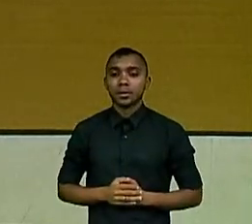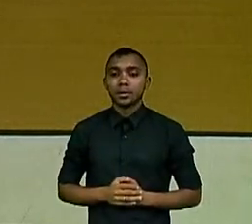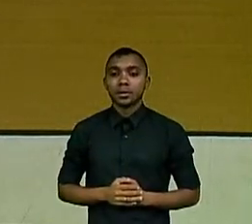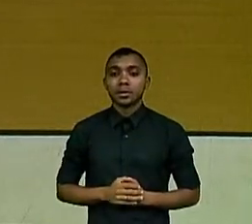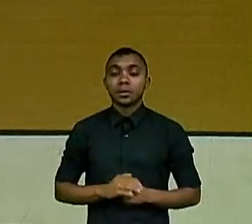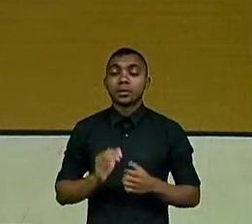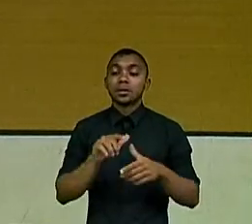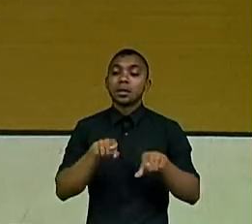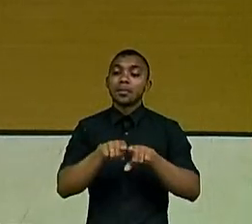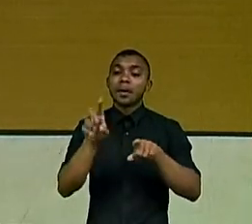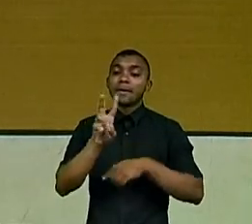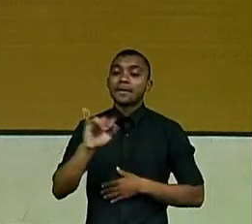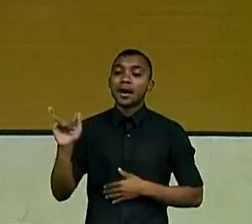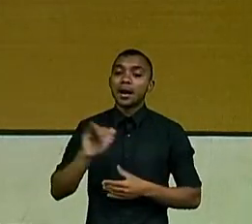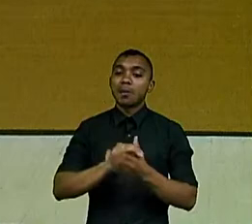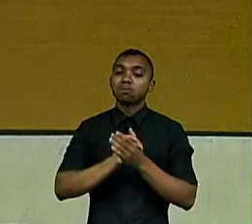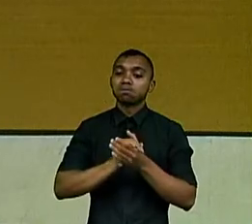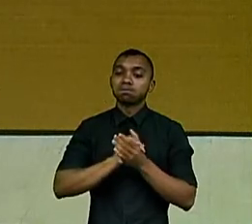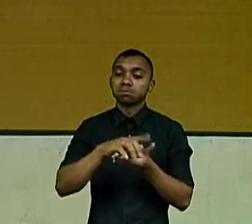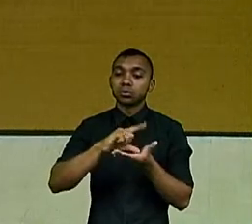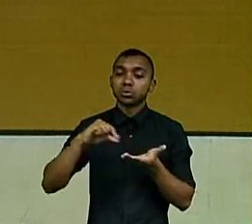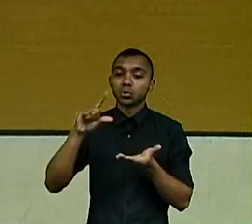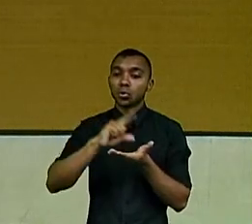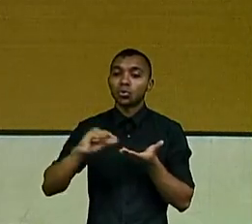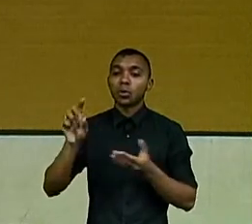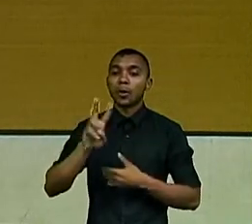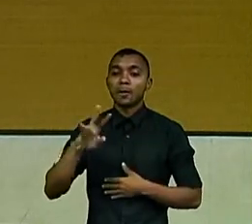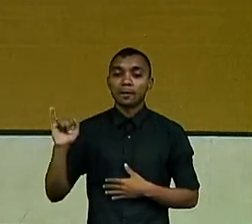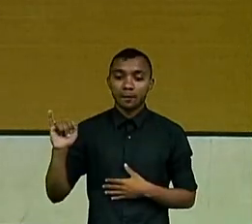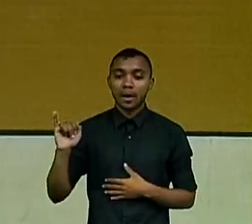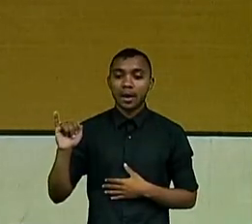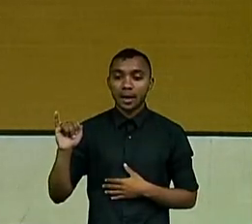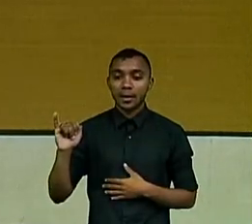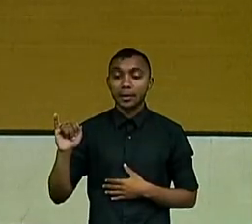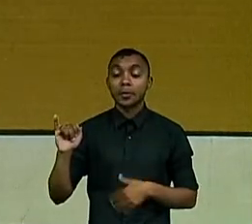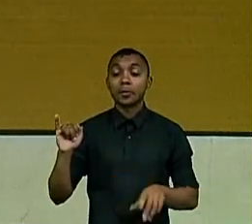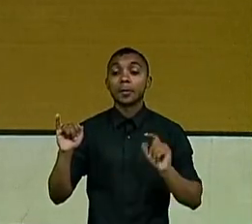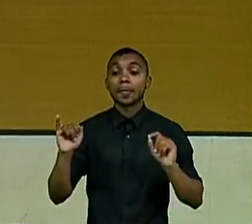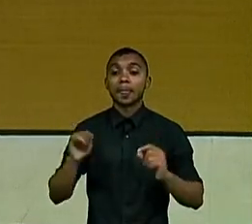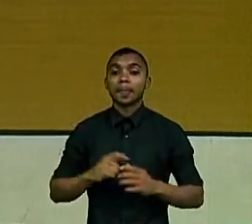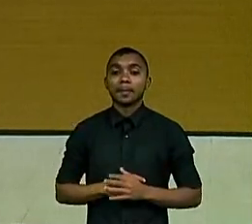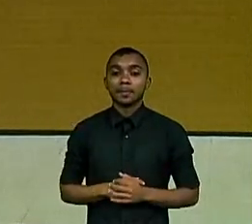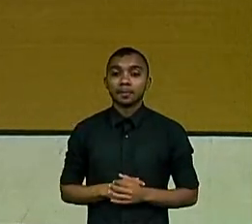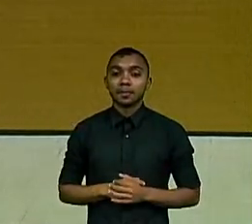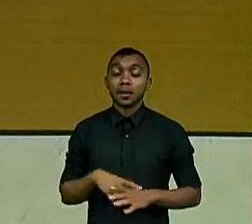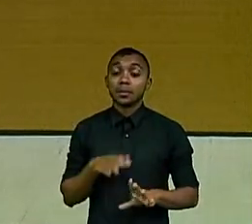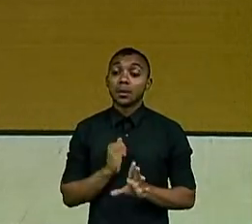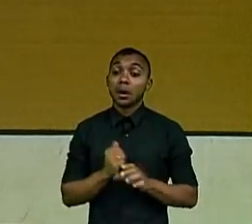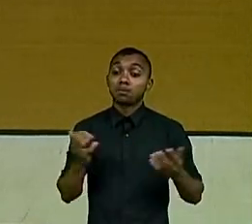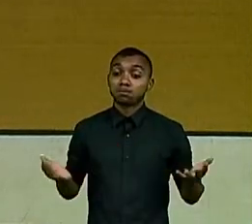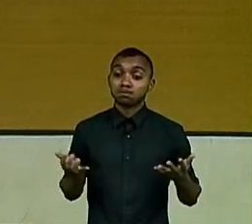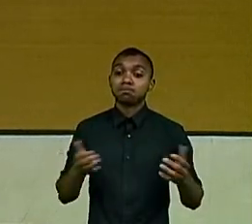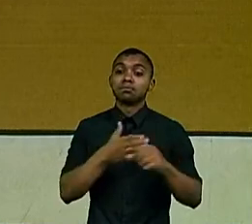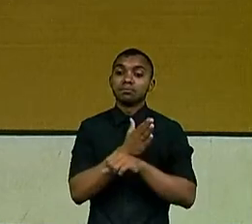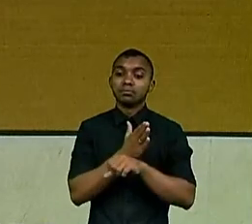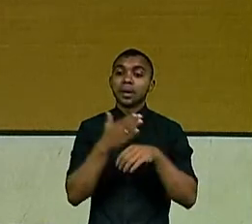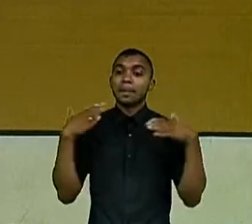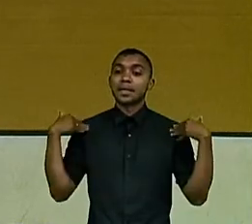também sorteiozinho todo sábado nesses três sábados que teremos ainda aí ainda para frente é para poder participar desse vídeo